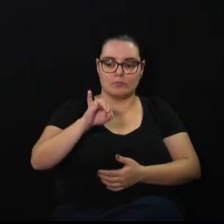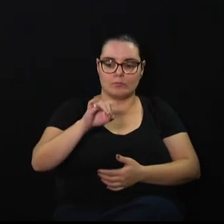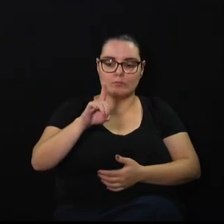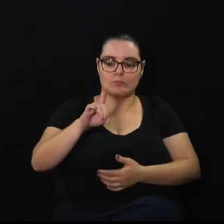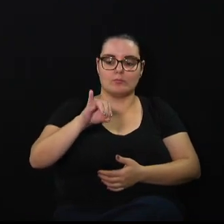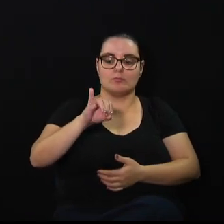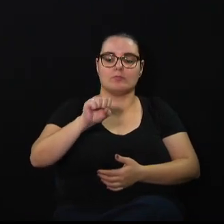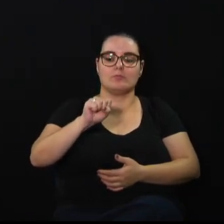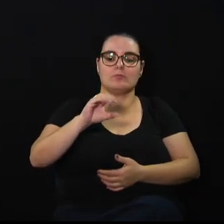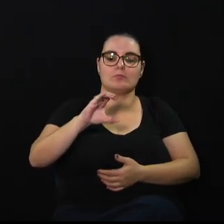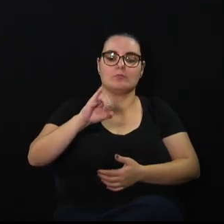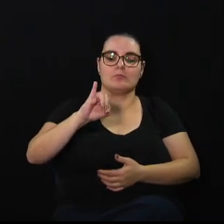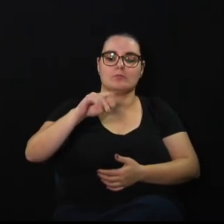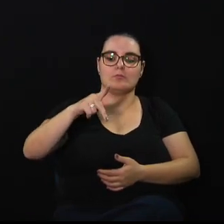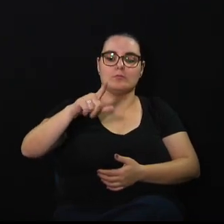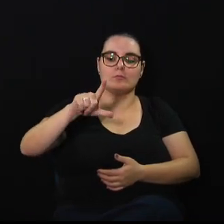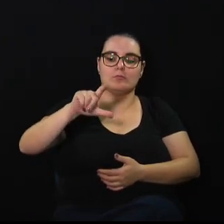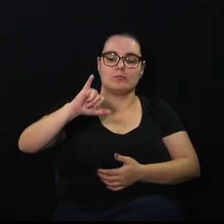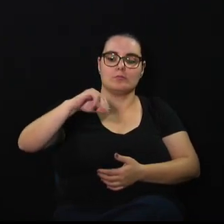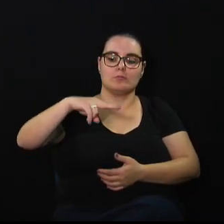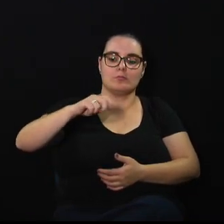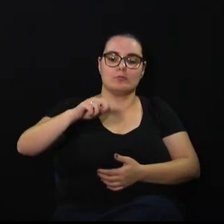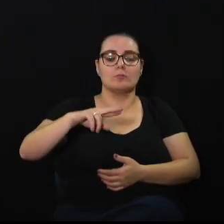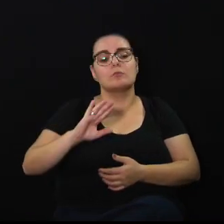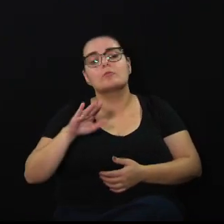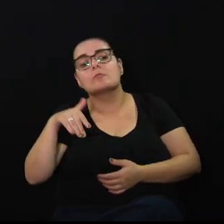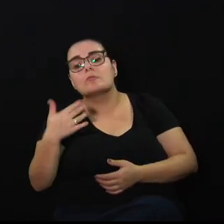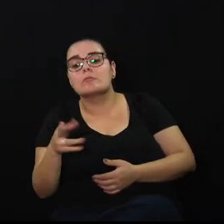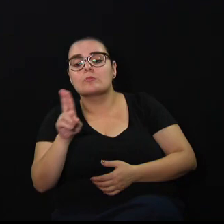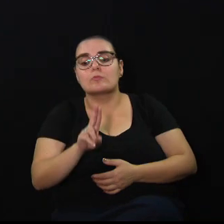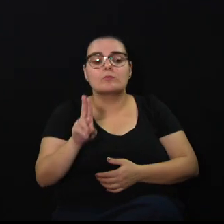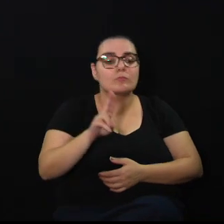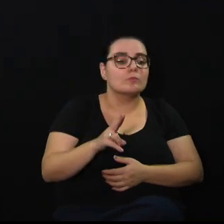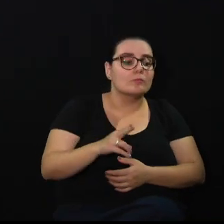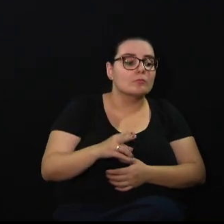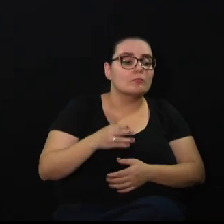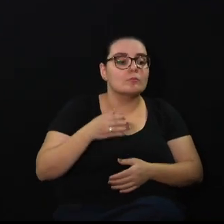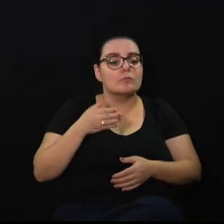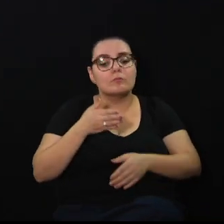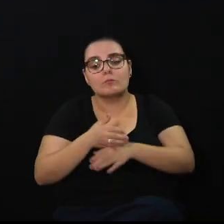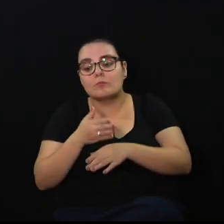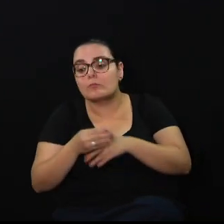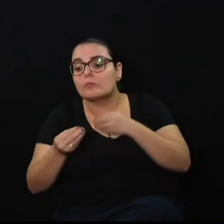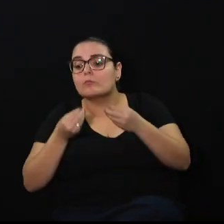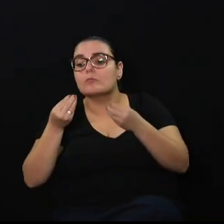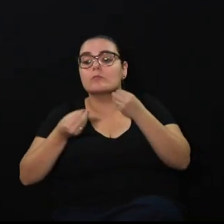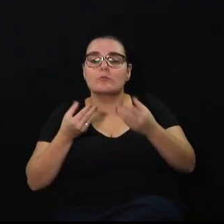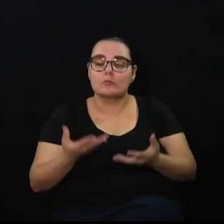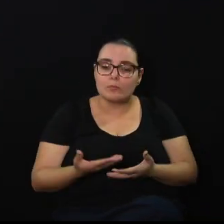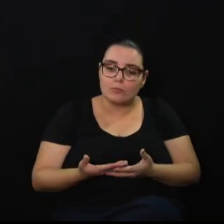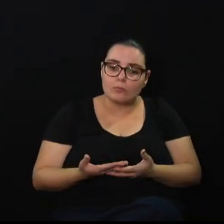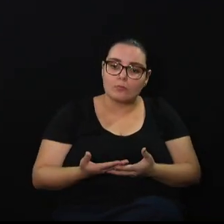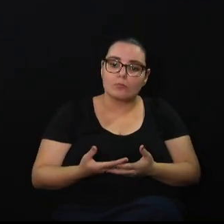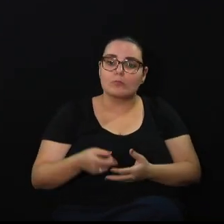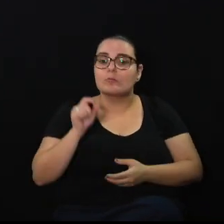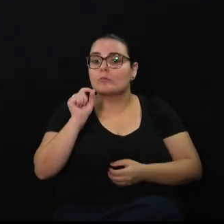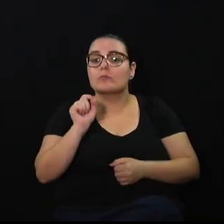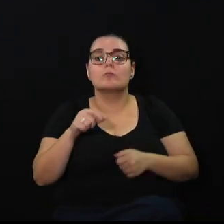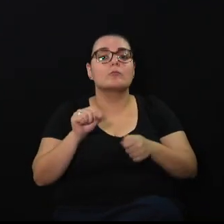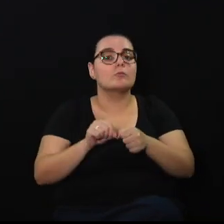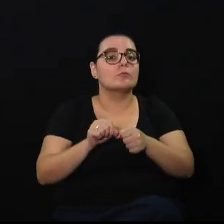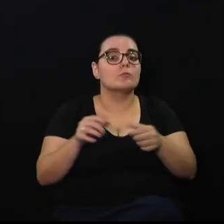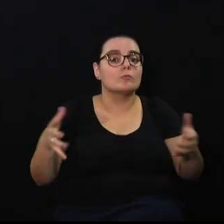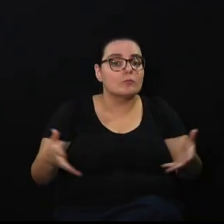é por qual tipo de intervenção ela vai se realizar e como isso vai agregar no desenvolvimento daquela